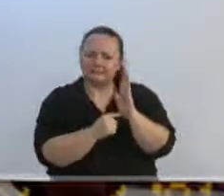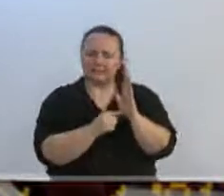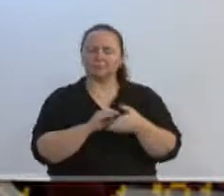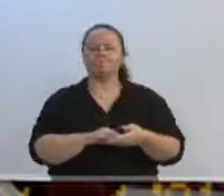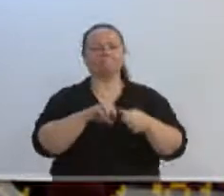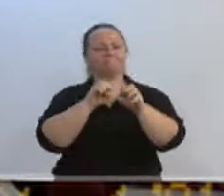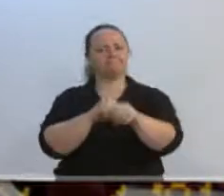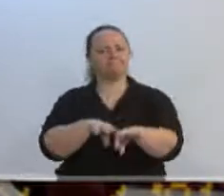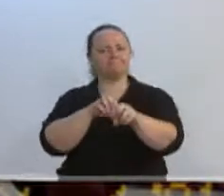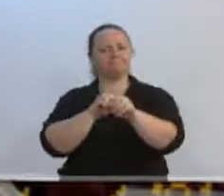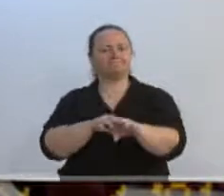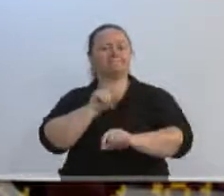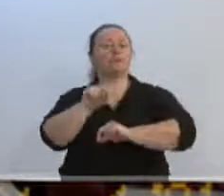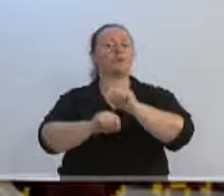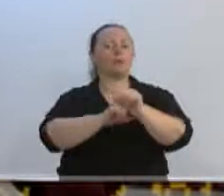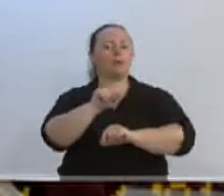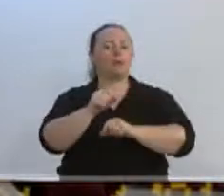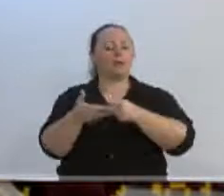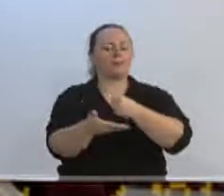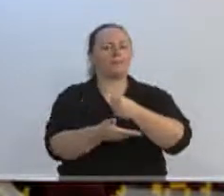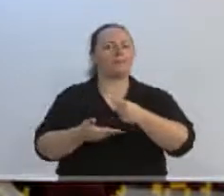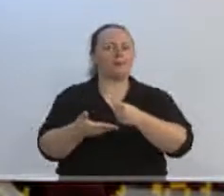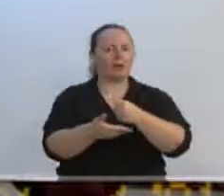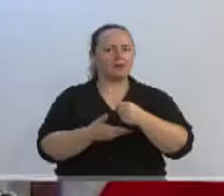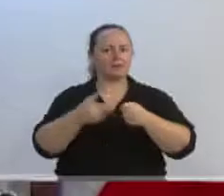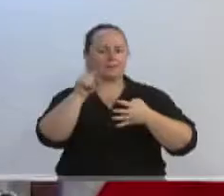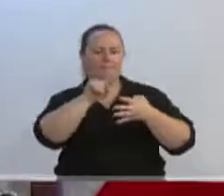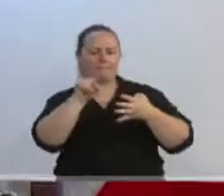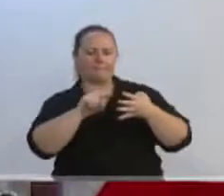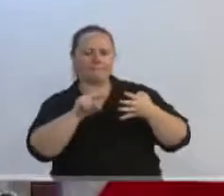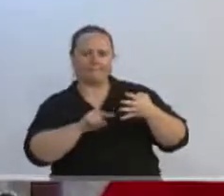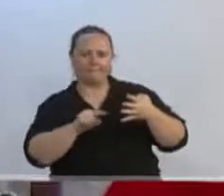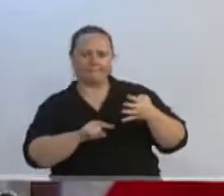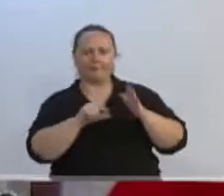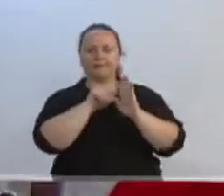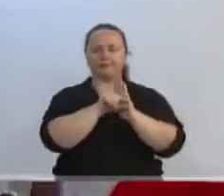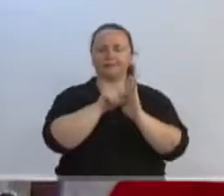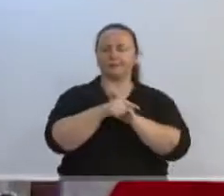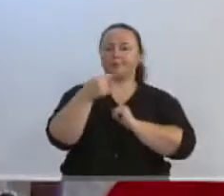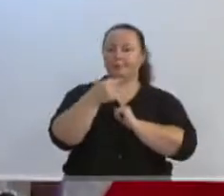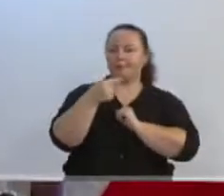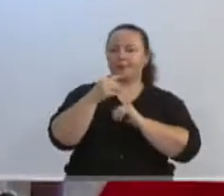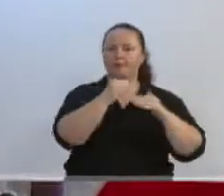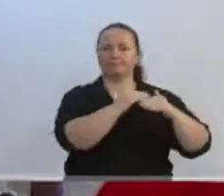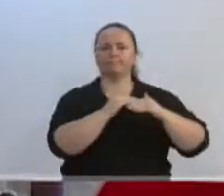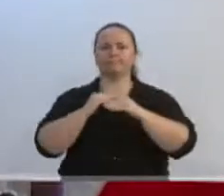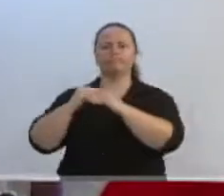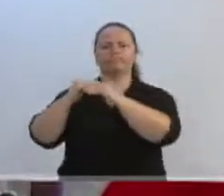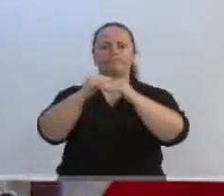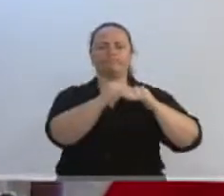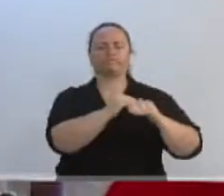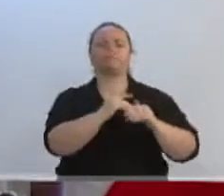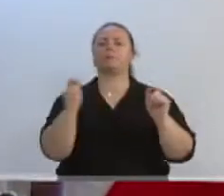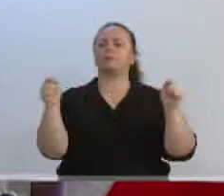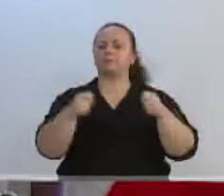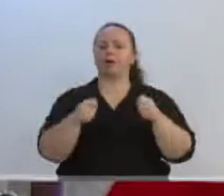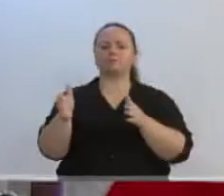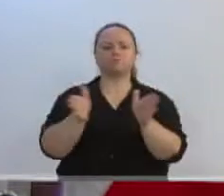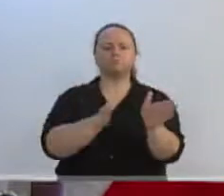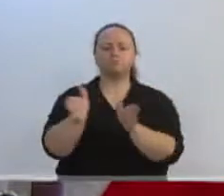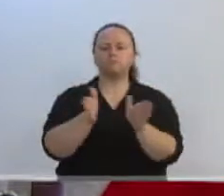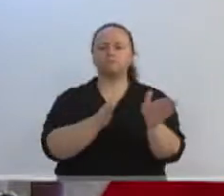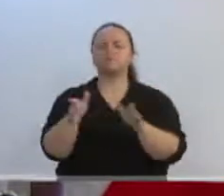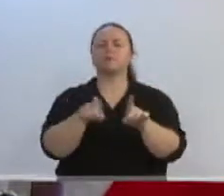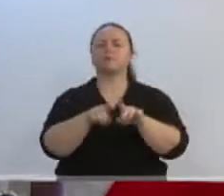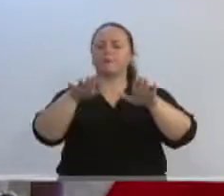será ministrado com base nos seguintes princípios, inciso 1º, igualdade de condições para acesso e permanência